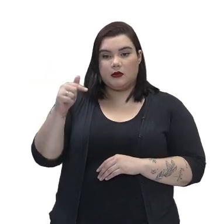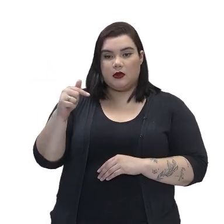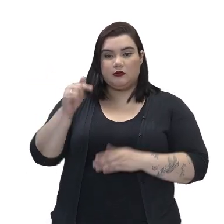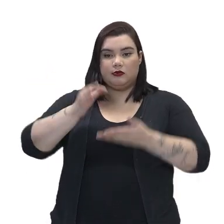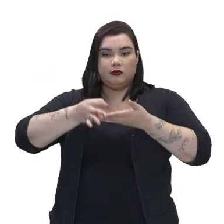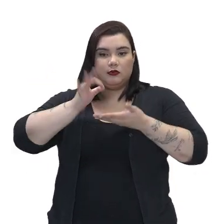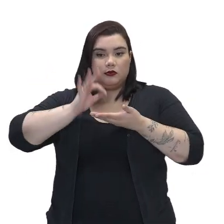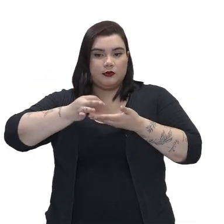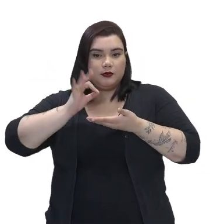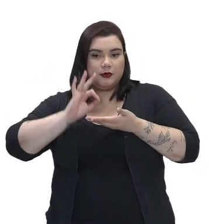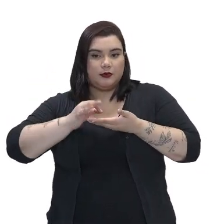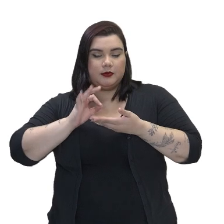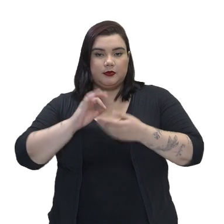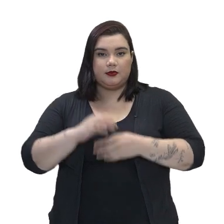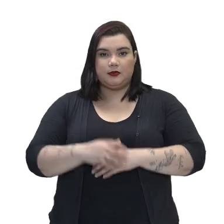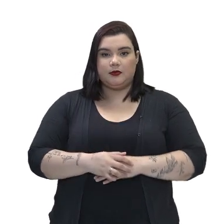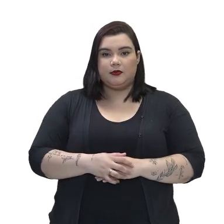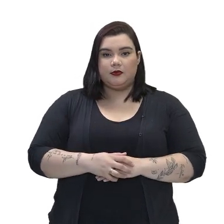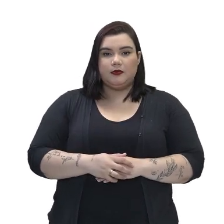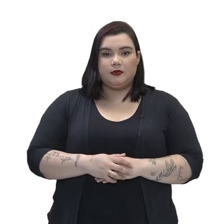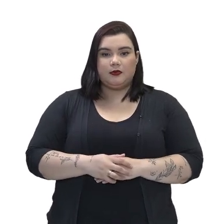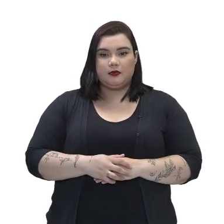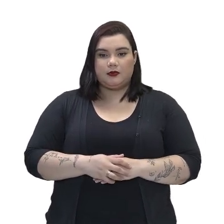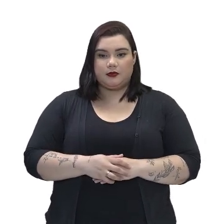Sete xícaras.